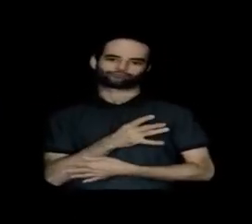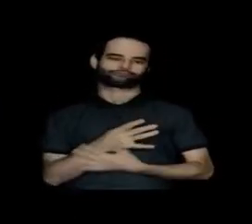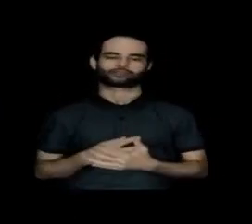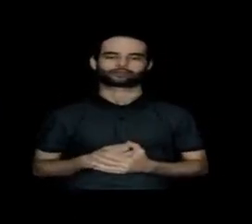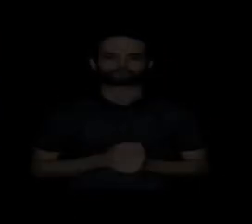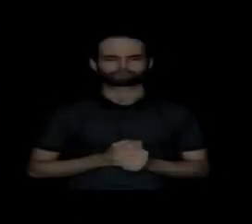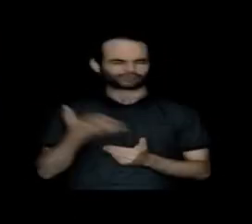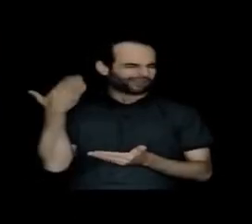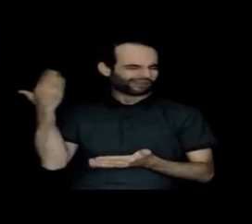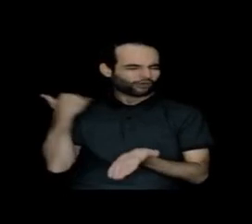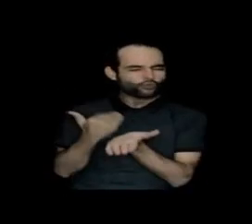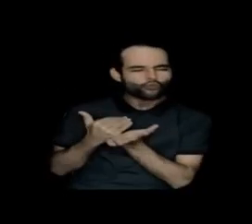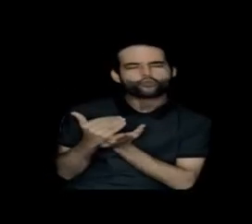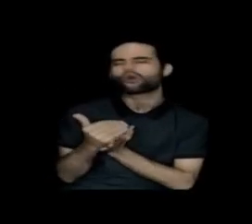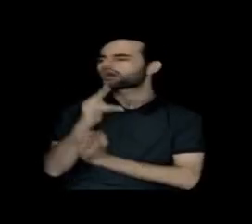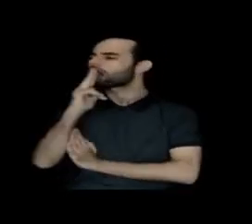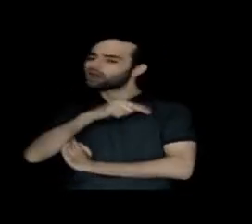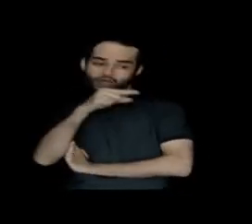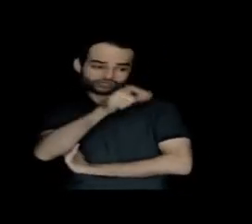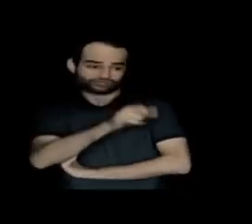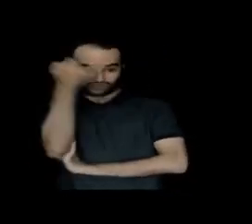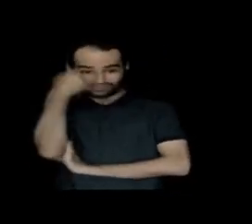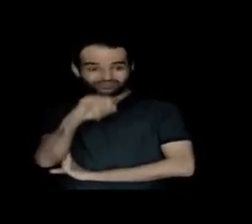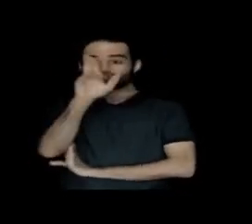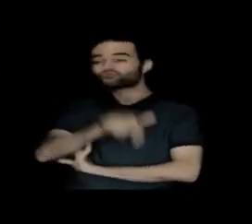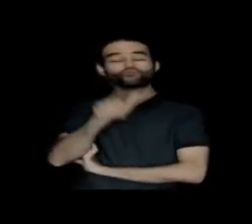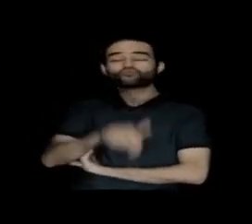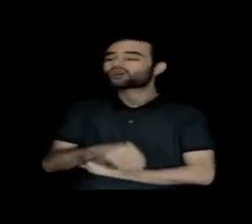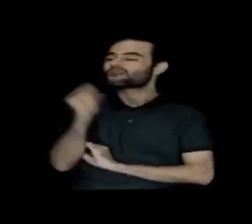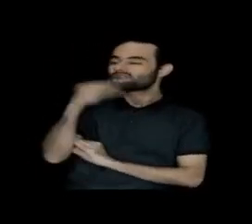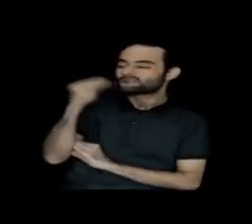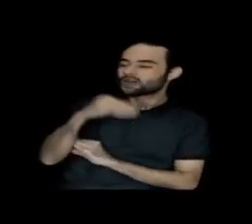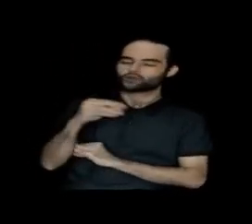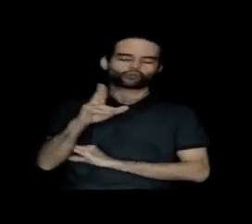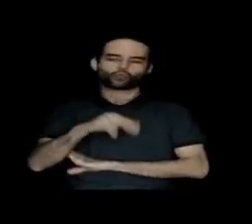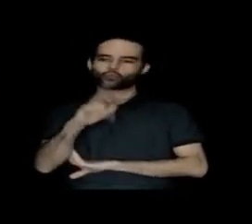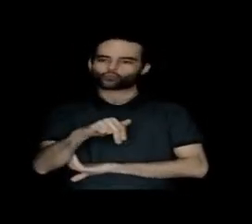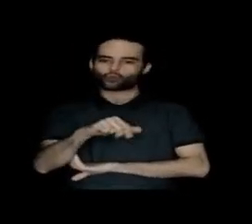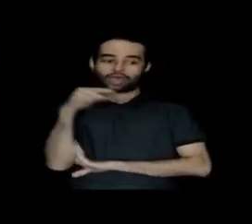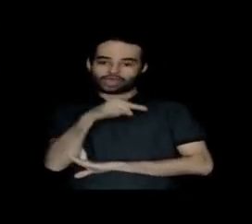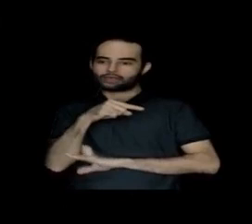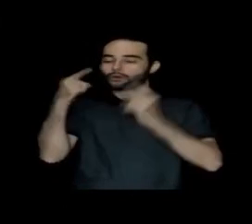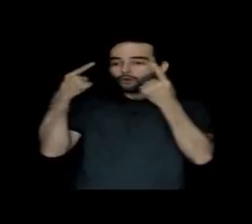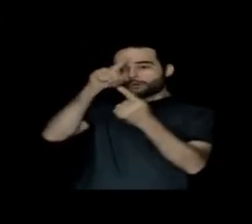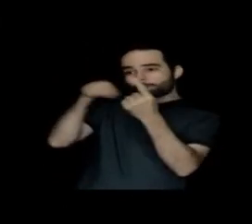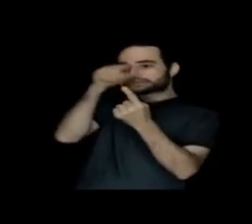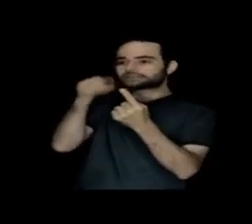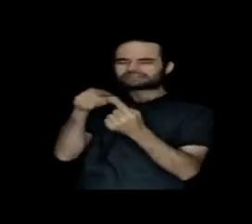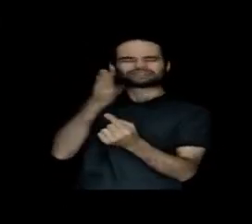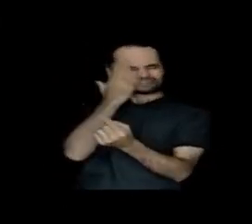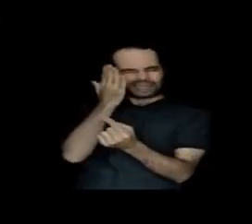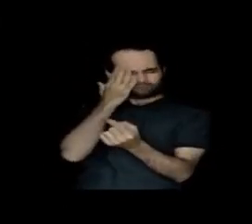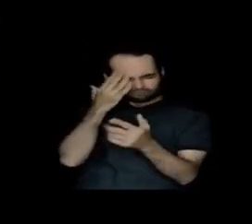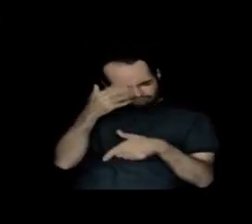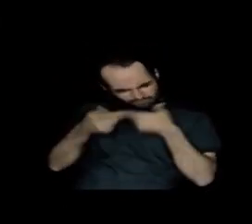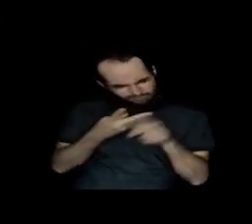dia. Desde o início ela nunca fraquejou, ela sempre vai ali atrás dos objetivos